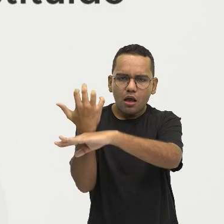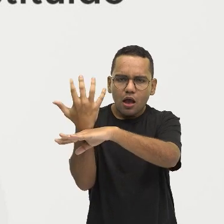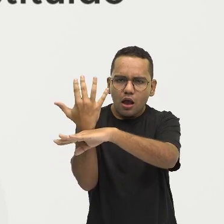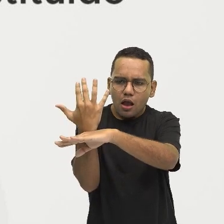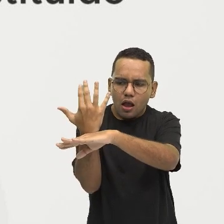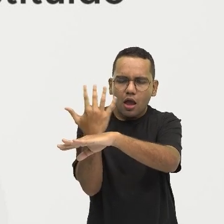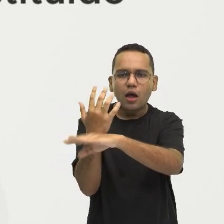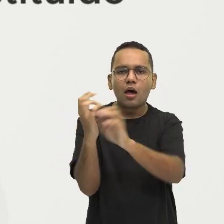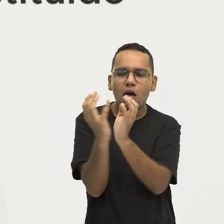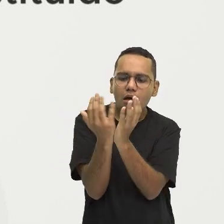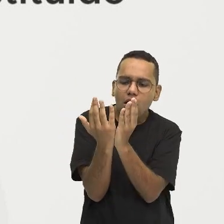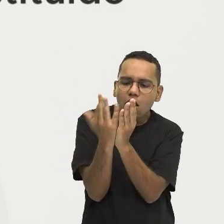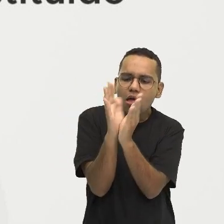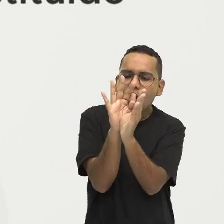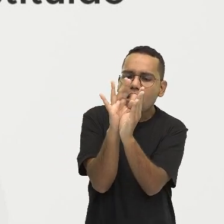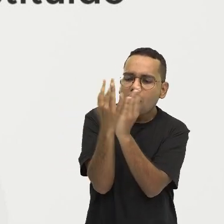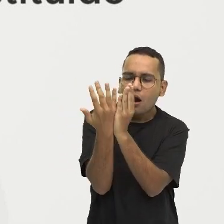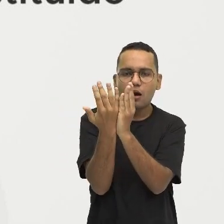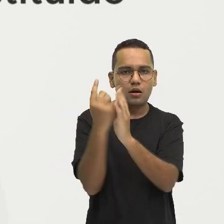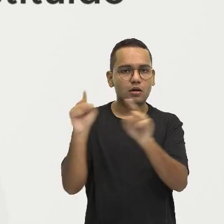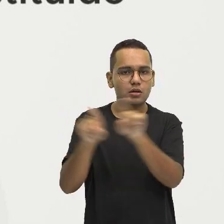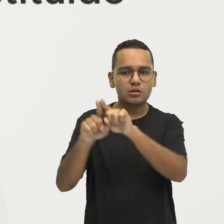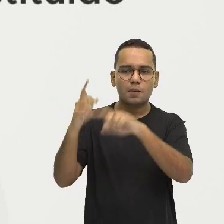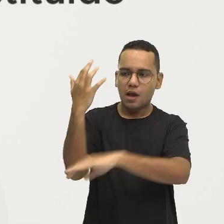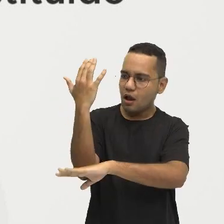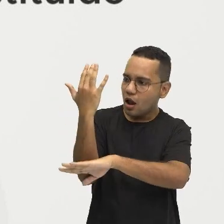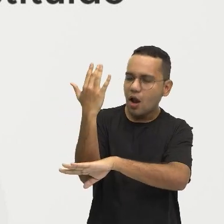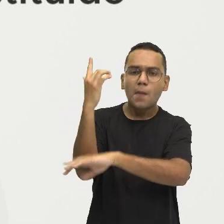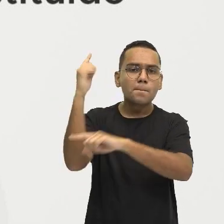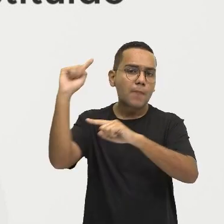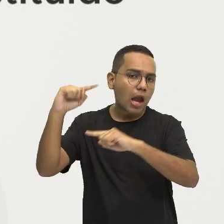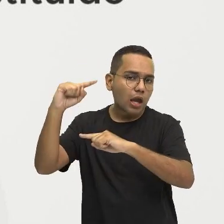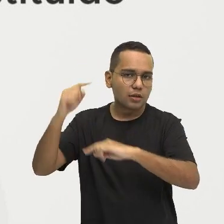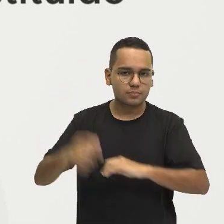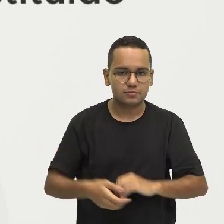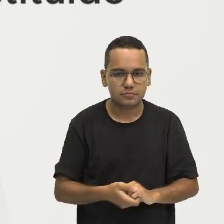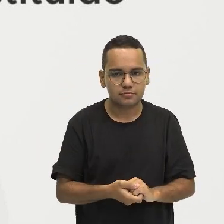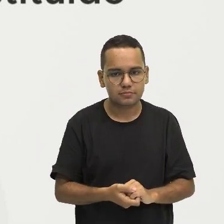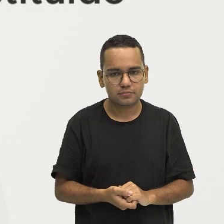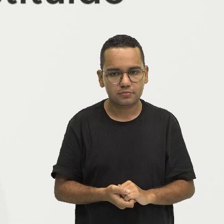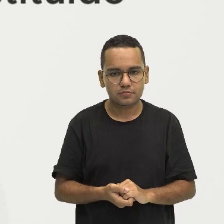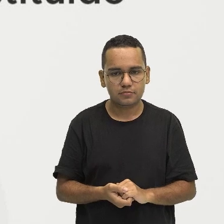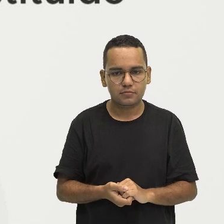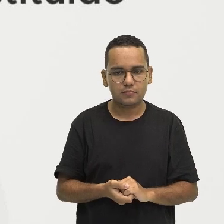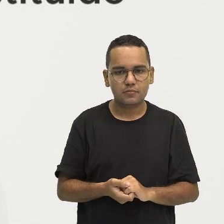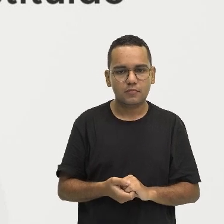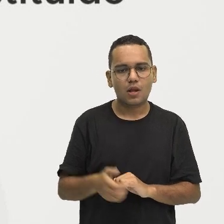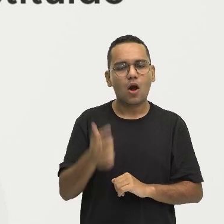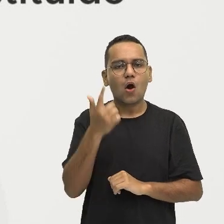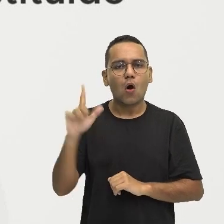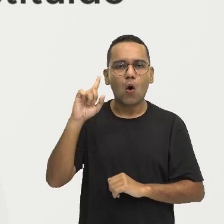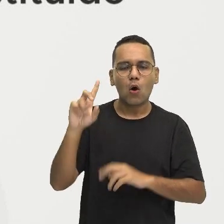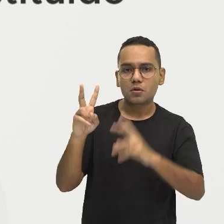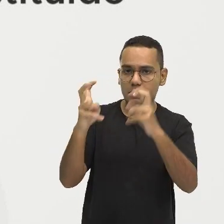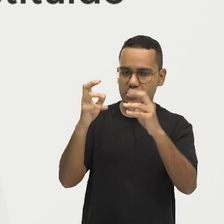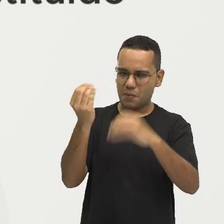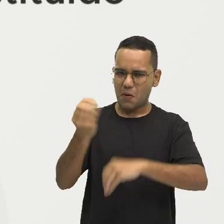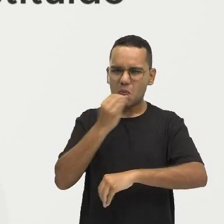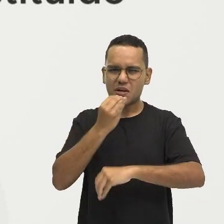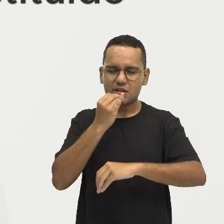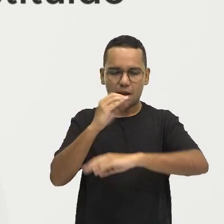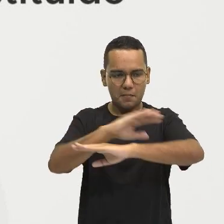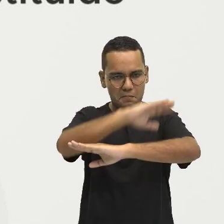e árvores de pequeno porte, como a gente pode observar. Em sua maior parte vai se destacar o relevo das planícies, né, que vai